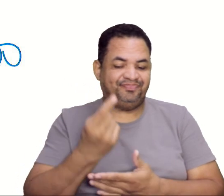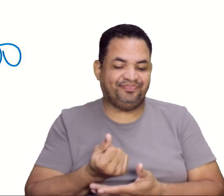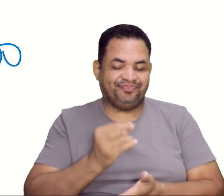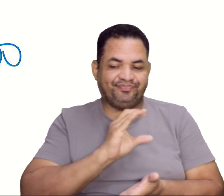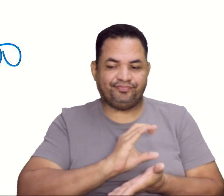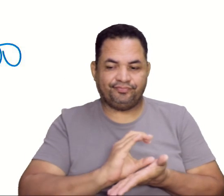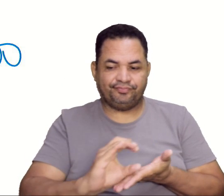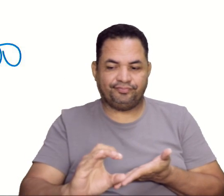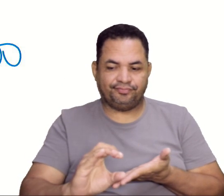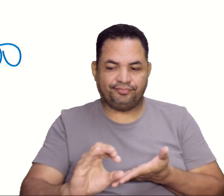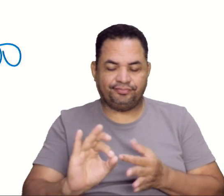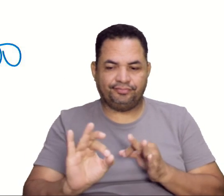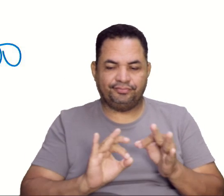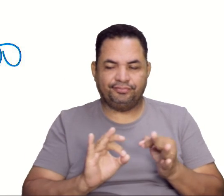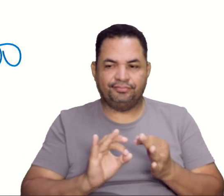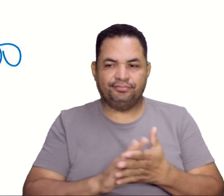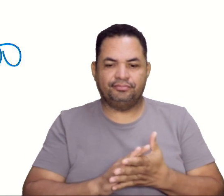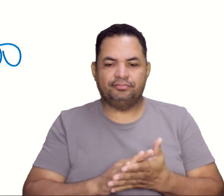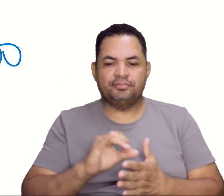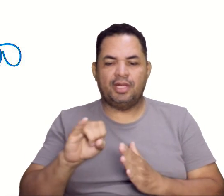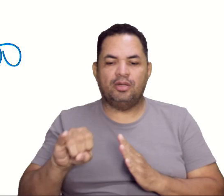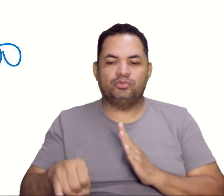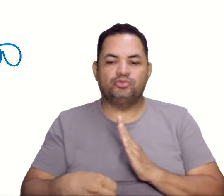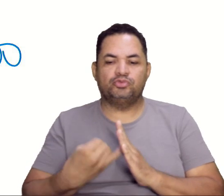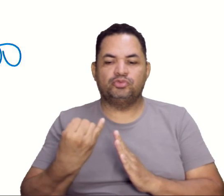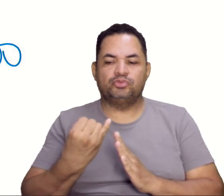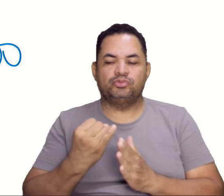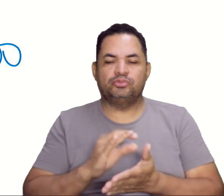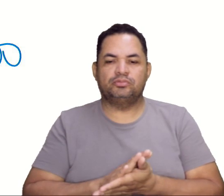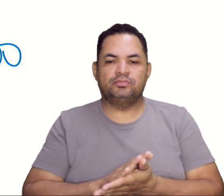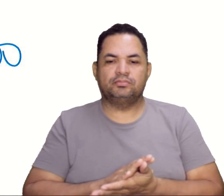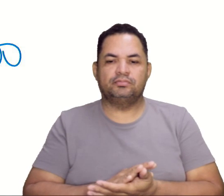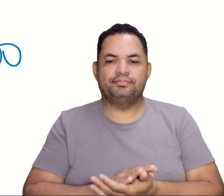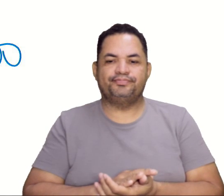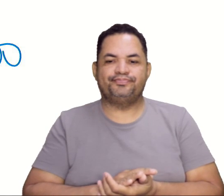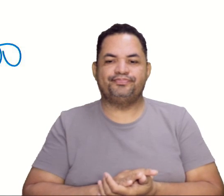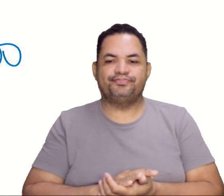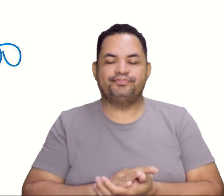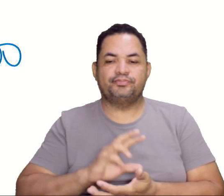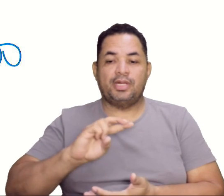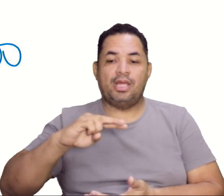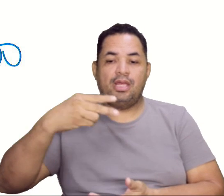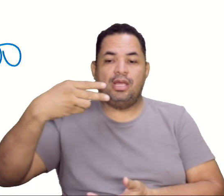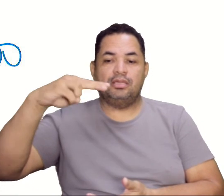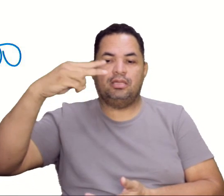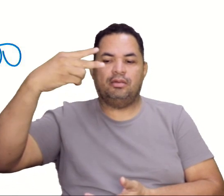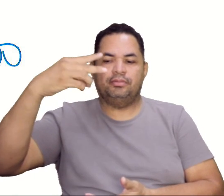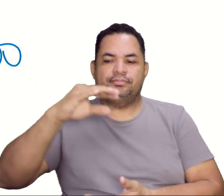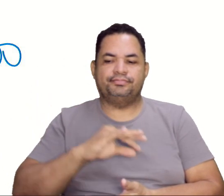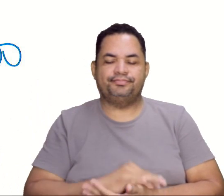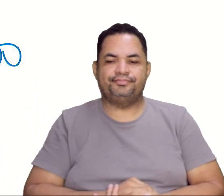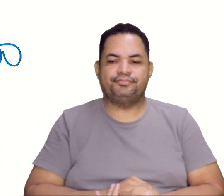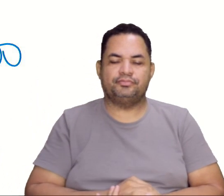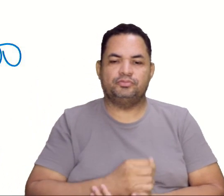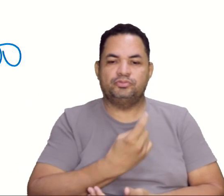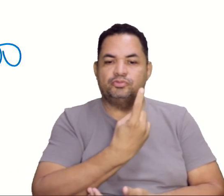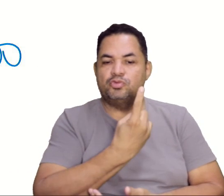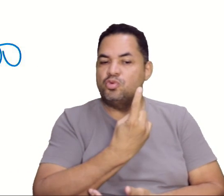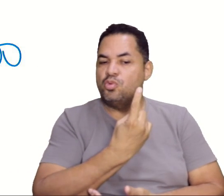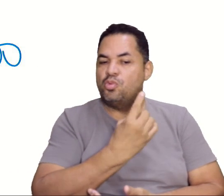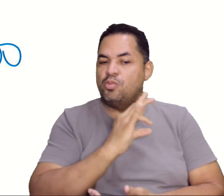investido Com certeza é o juro que rendeu isso aí olha que interessante 1% em 12